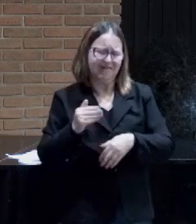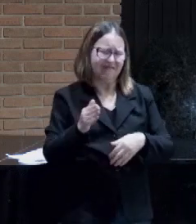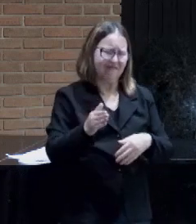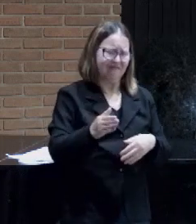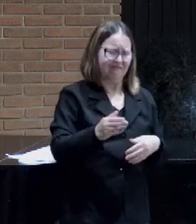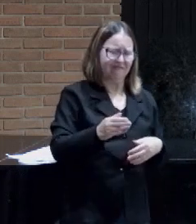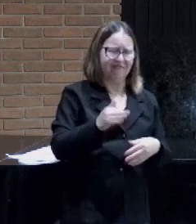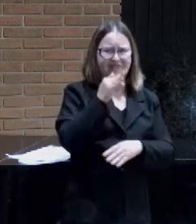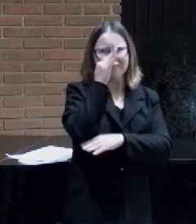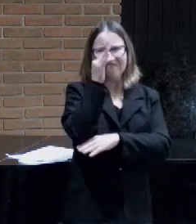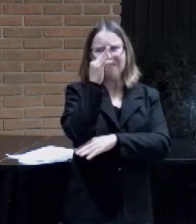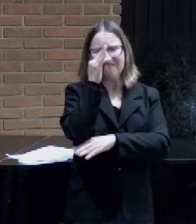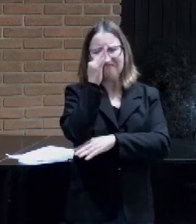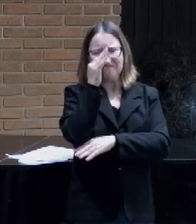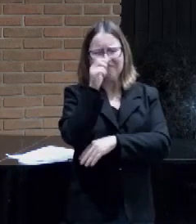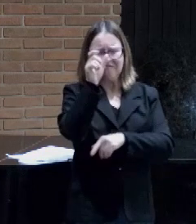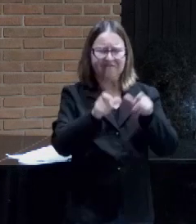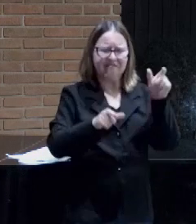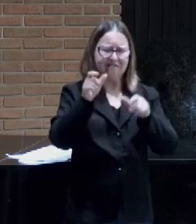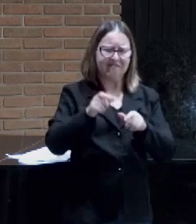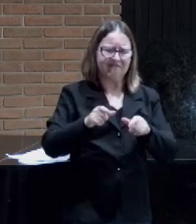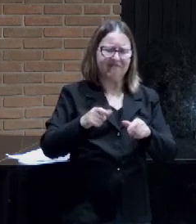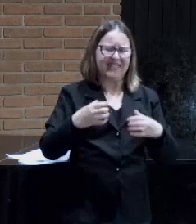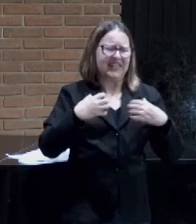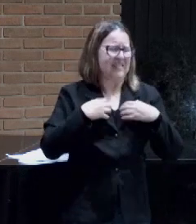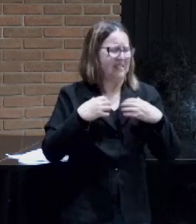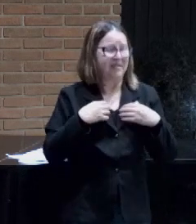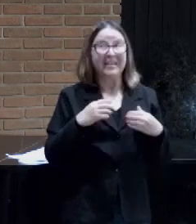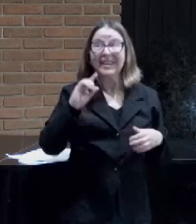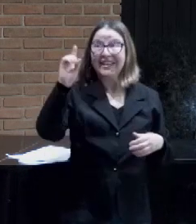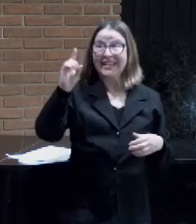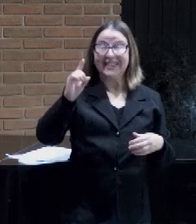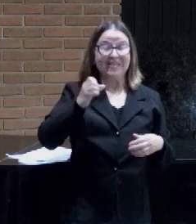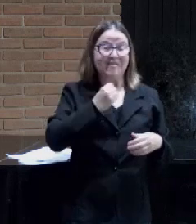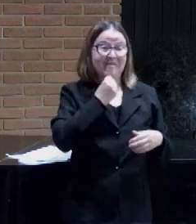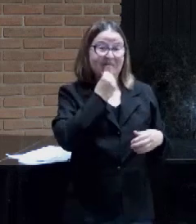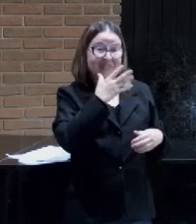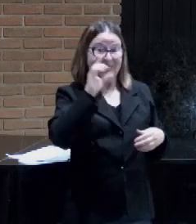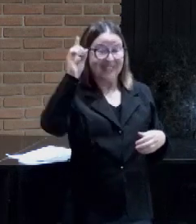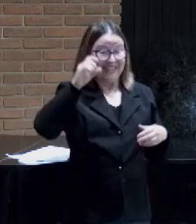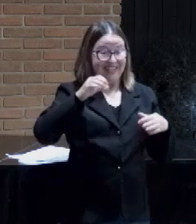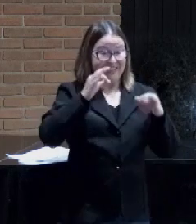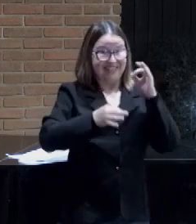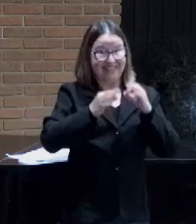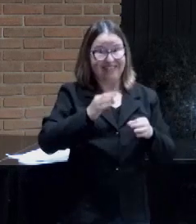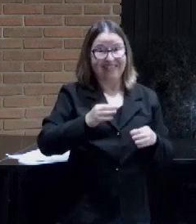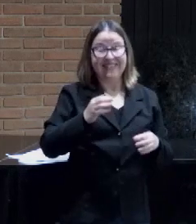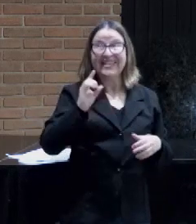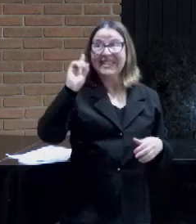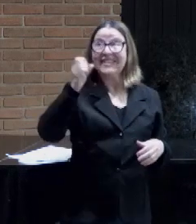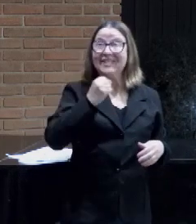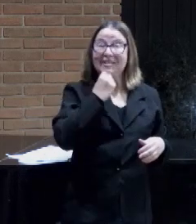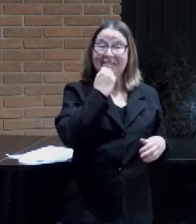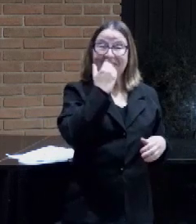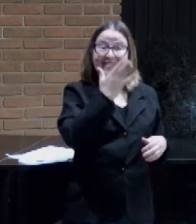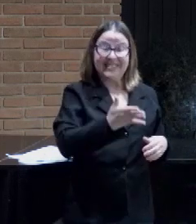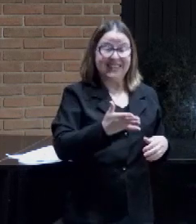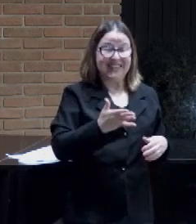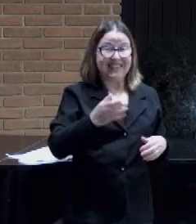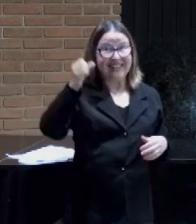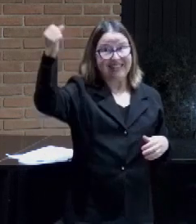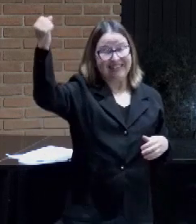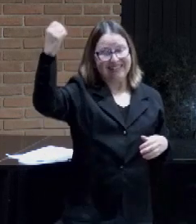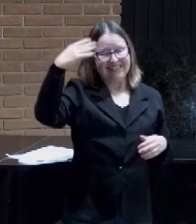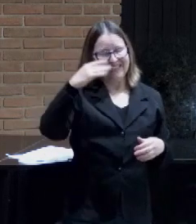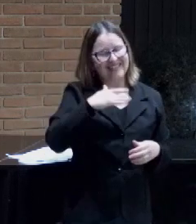Ele é um Deus bom, Ele é um Deus justo, Ele é muito belo, Ele é muito bondoso, gracioso, misericordioso, e em